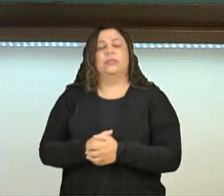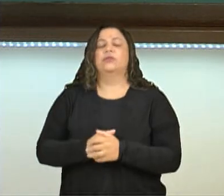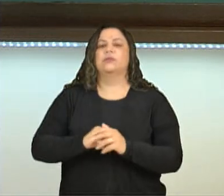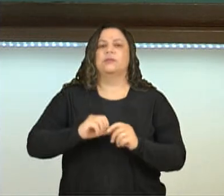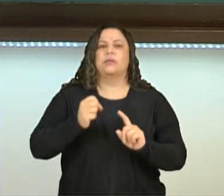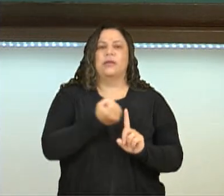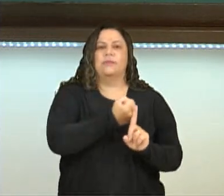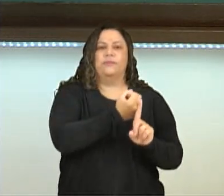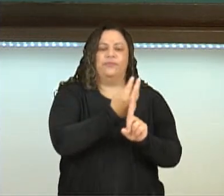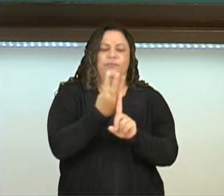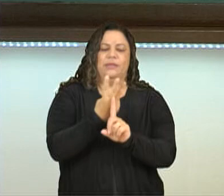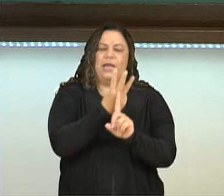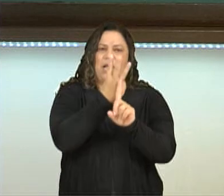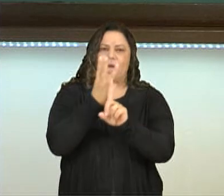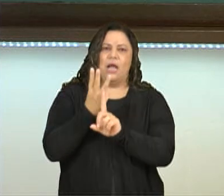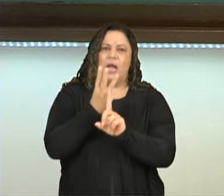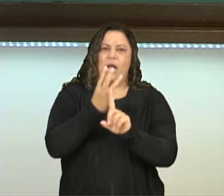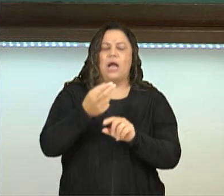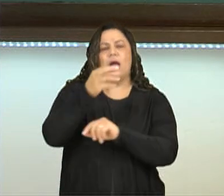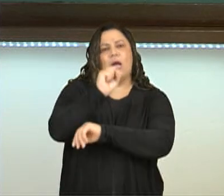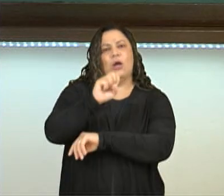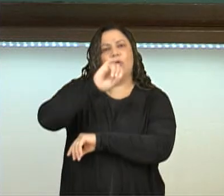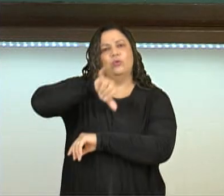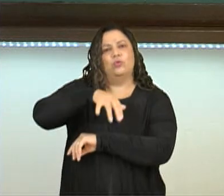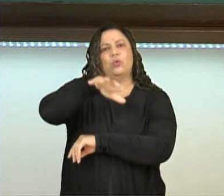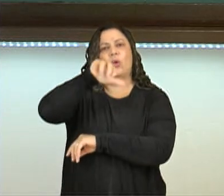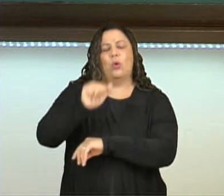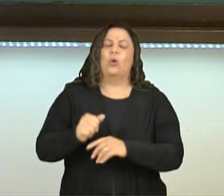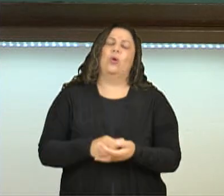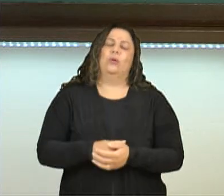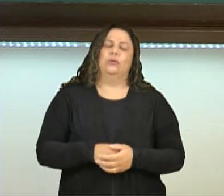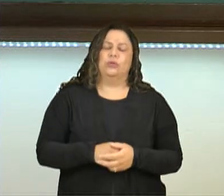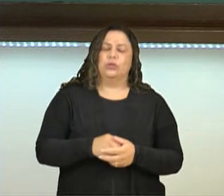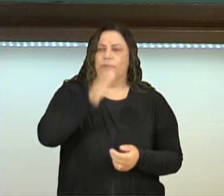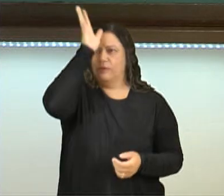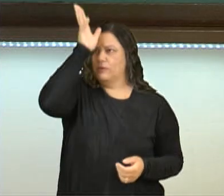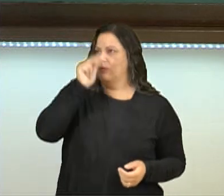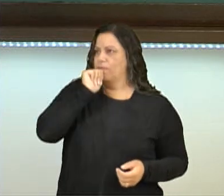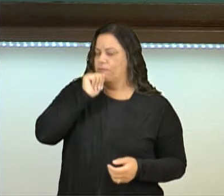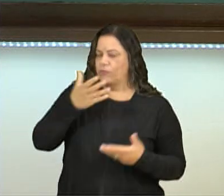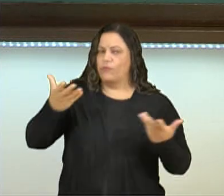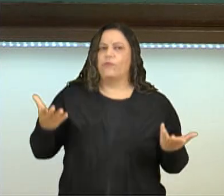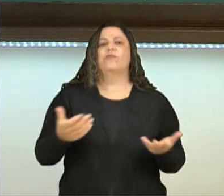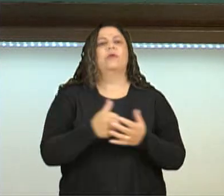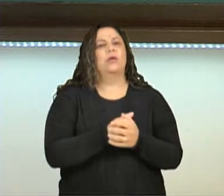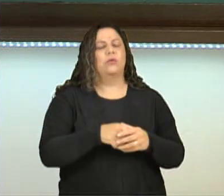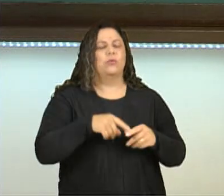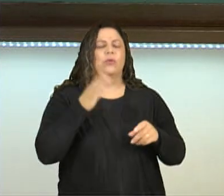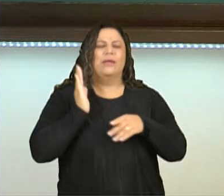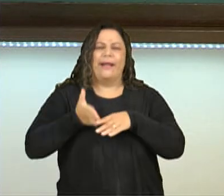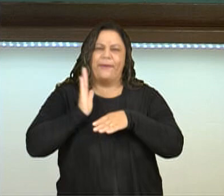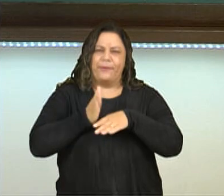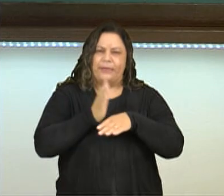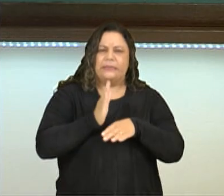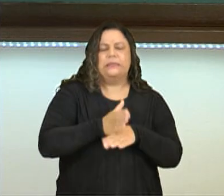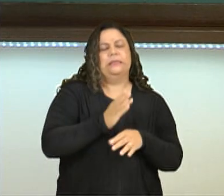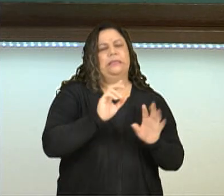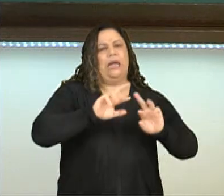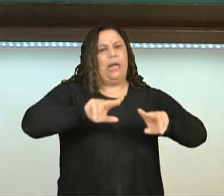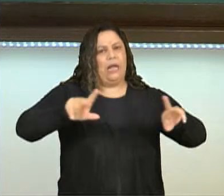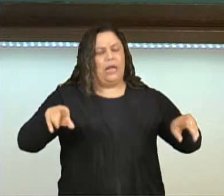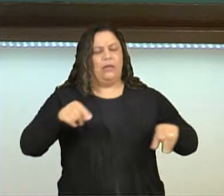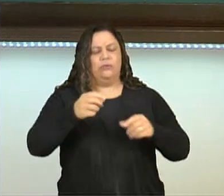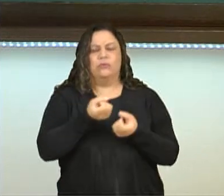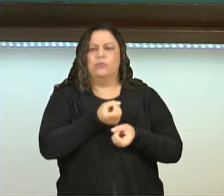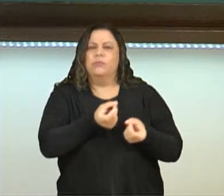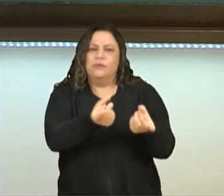soja, do frango, que muitas vezes é cortado de acordo com o gosto e utilização local e que tem uma ampla